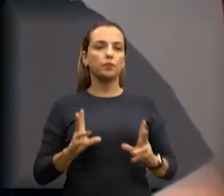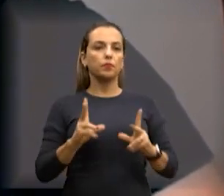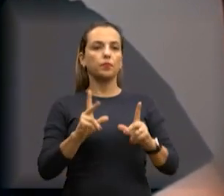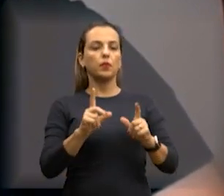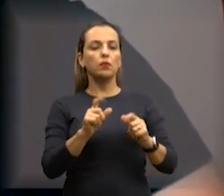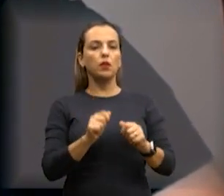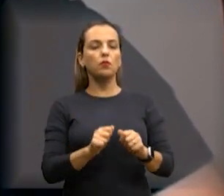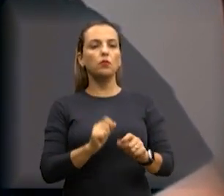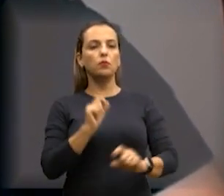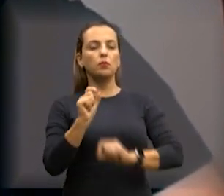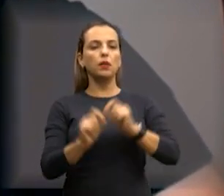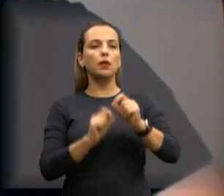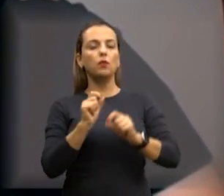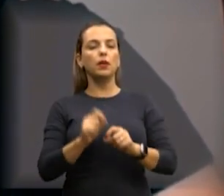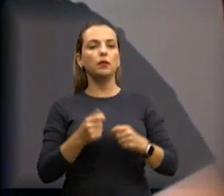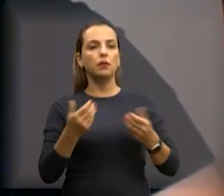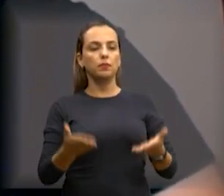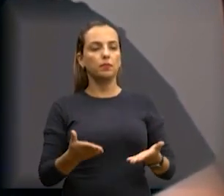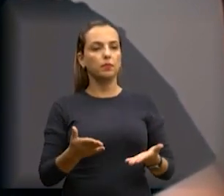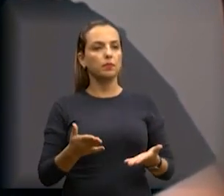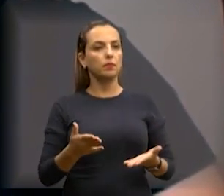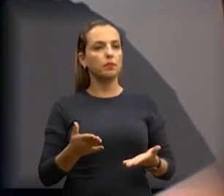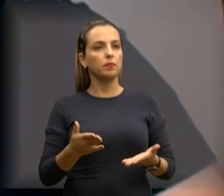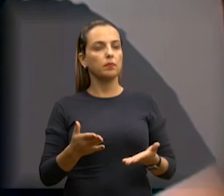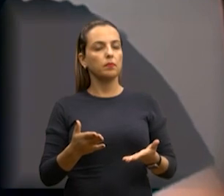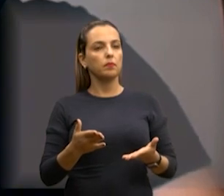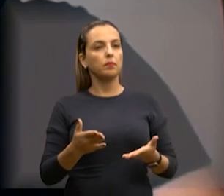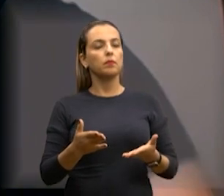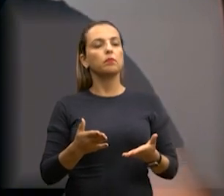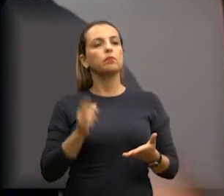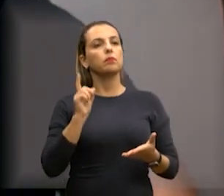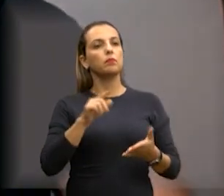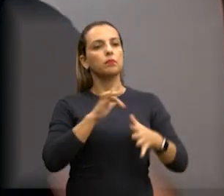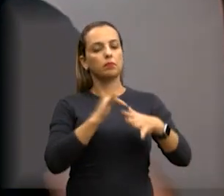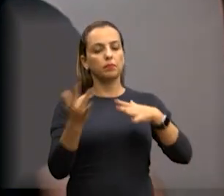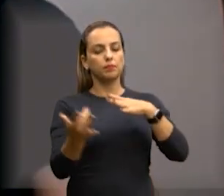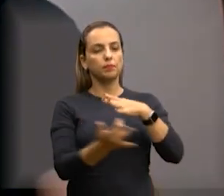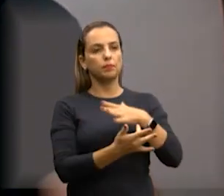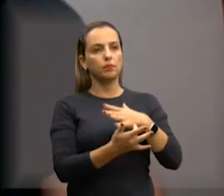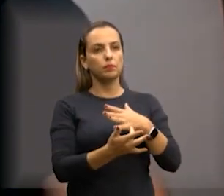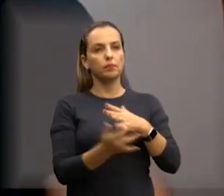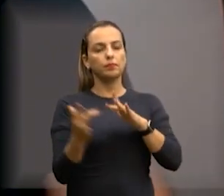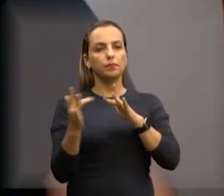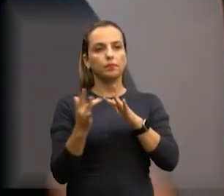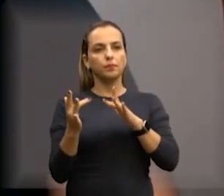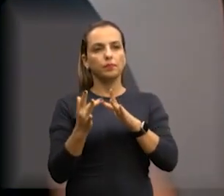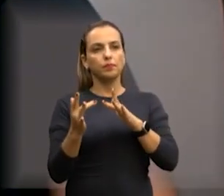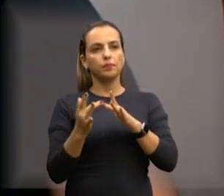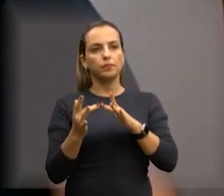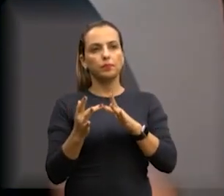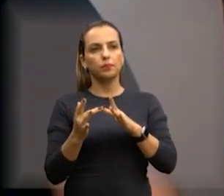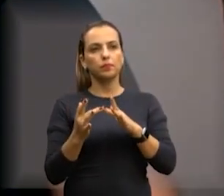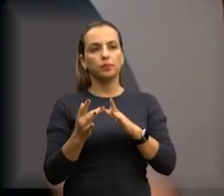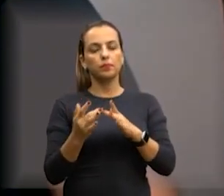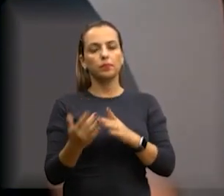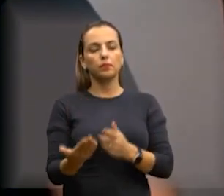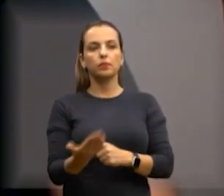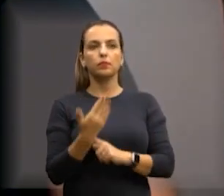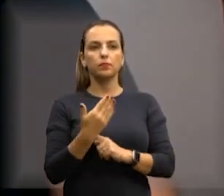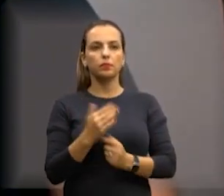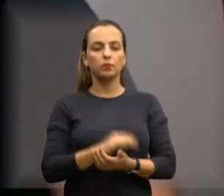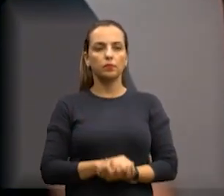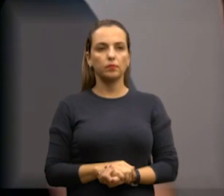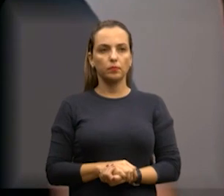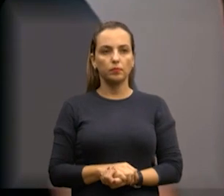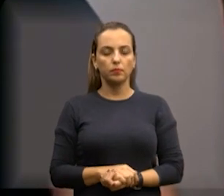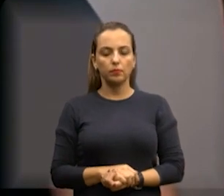se pronunciaram pelas redes sociais, que de alguma forma entraram em contato comigo para se solidarizar à situação. Eu